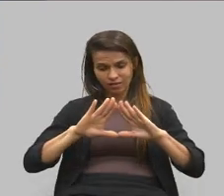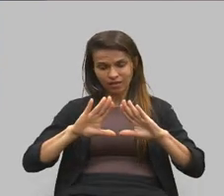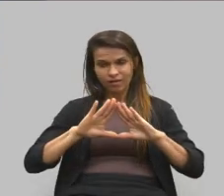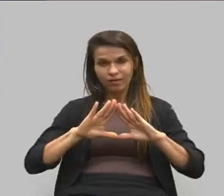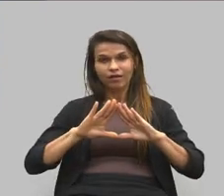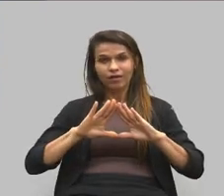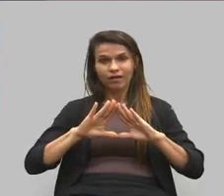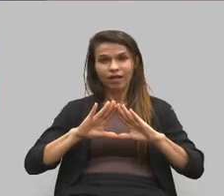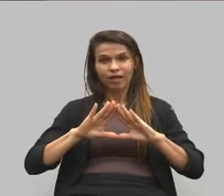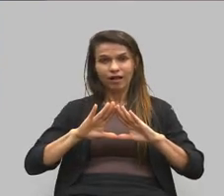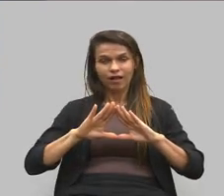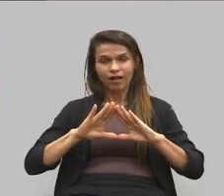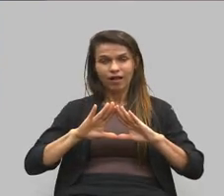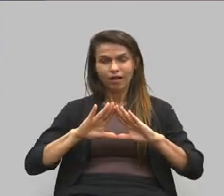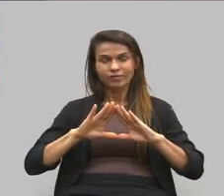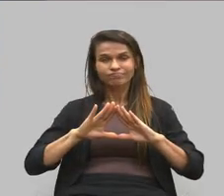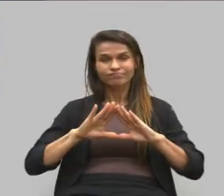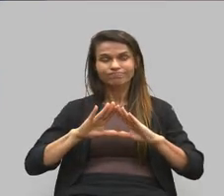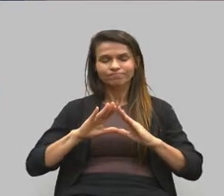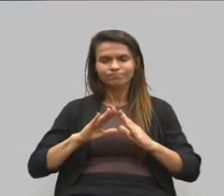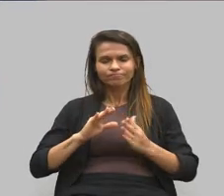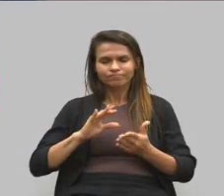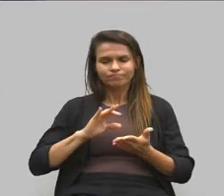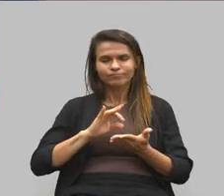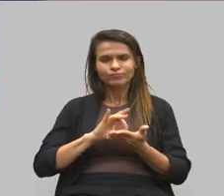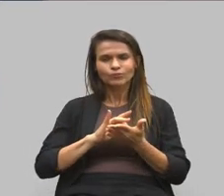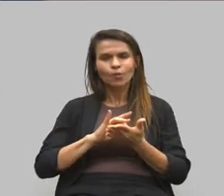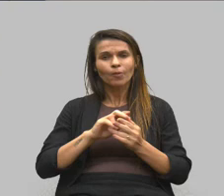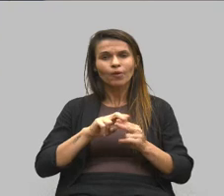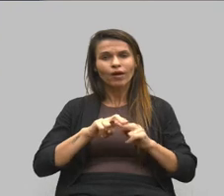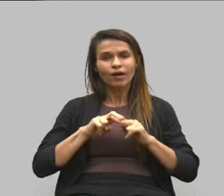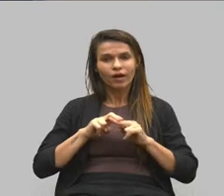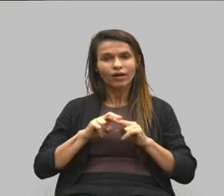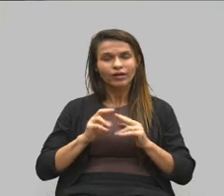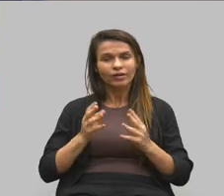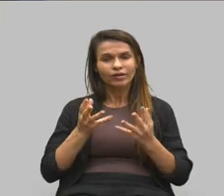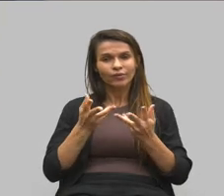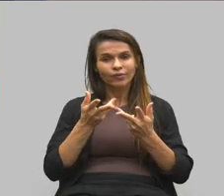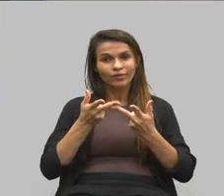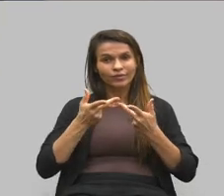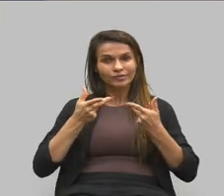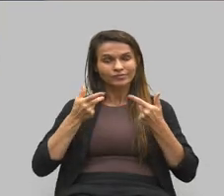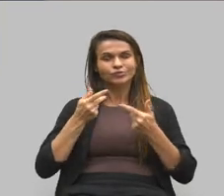graças à qualidade dos seus servidores